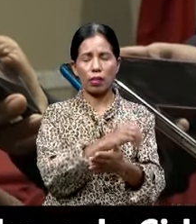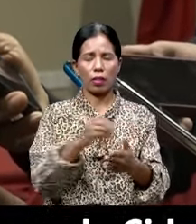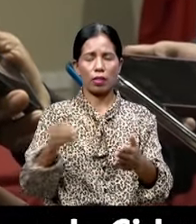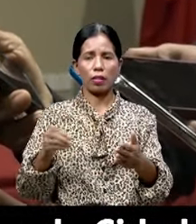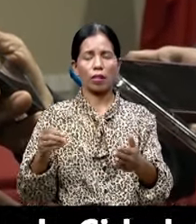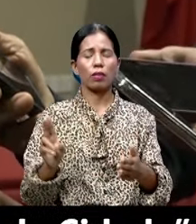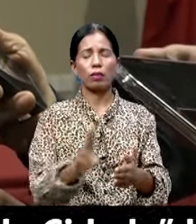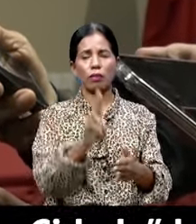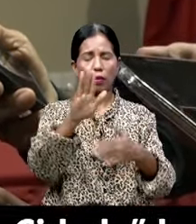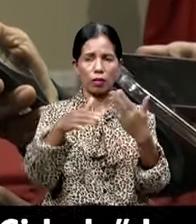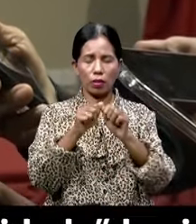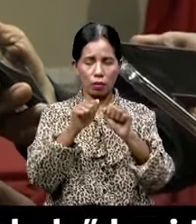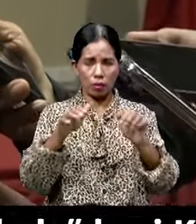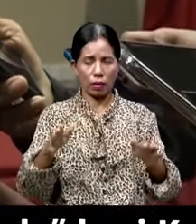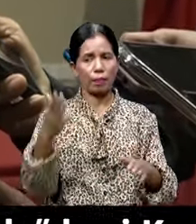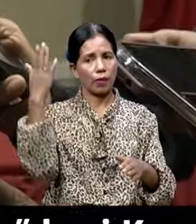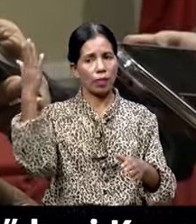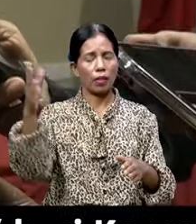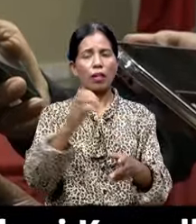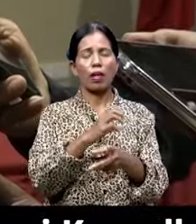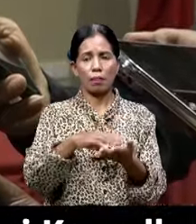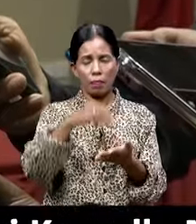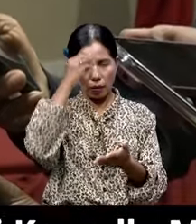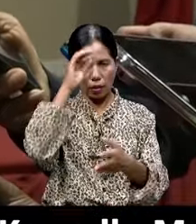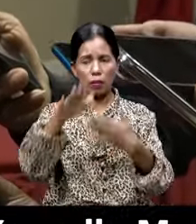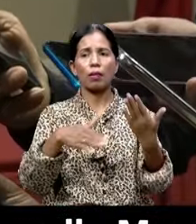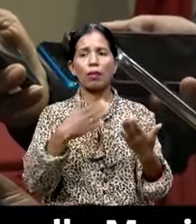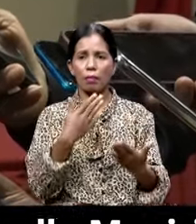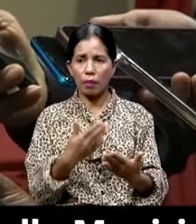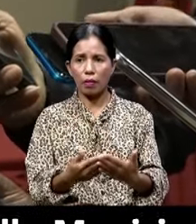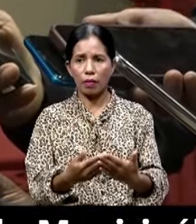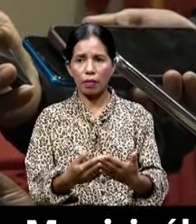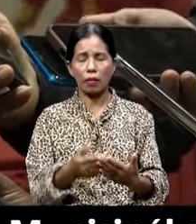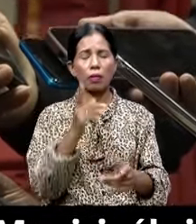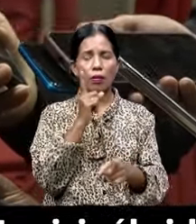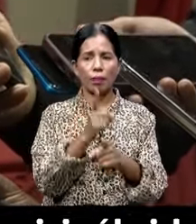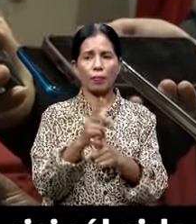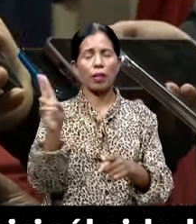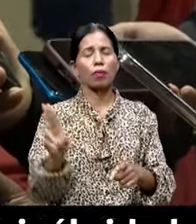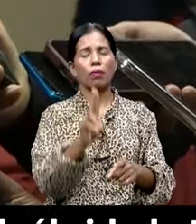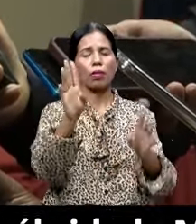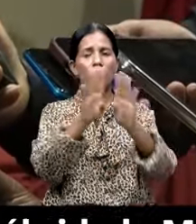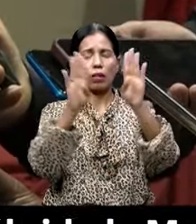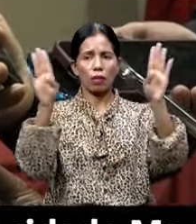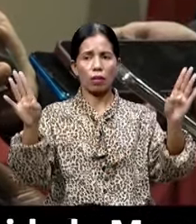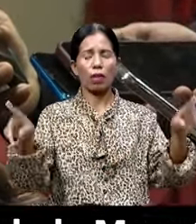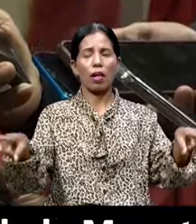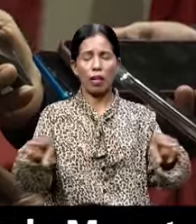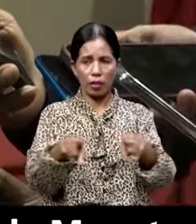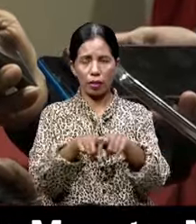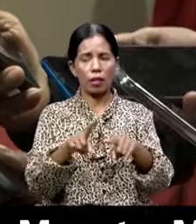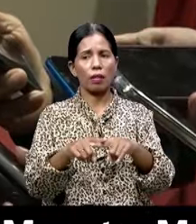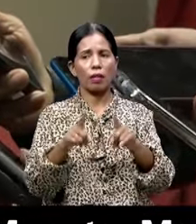a administração Nian e a meus cursos Sira, né? Com certeza. Universidade lo que curso balu hanesan,